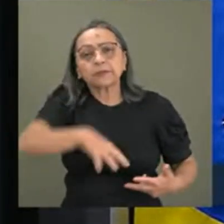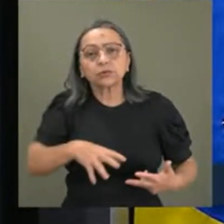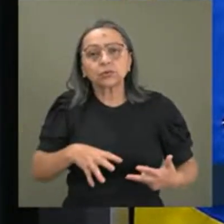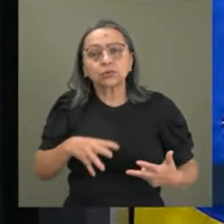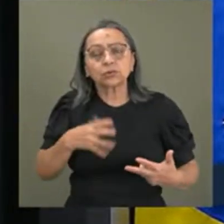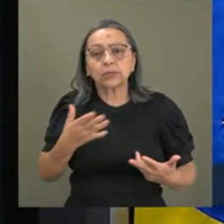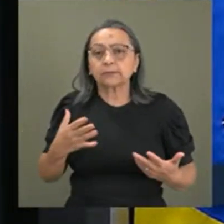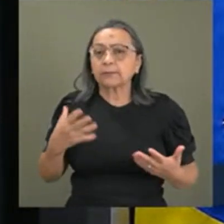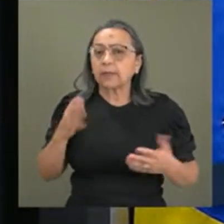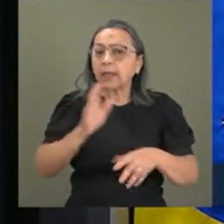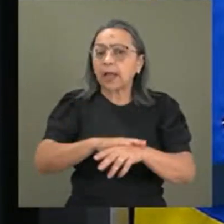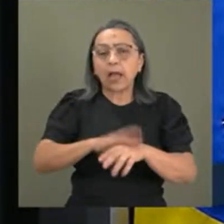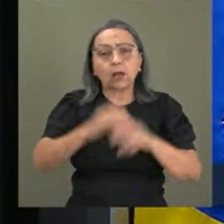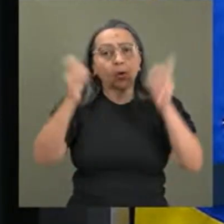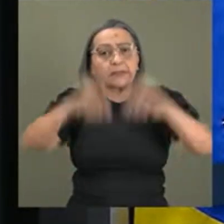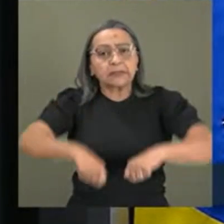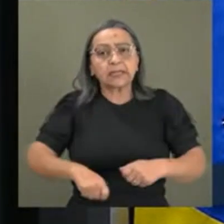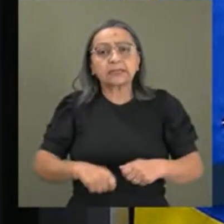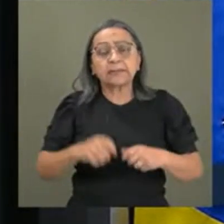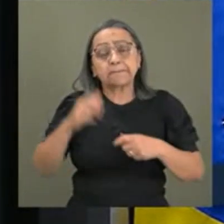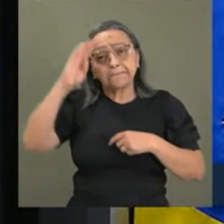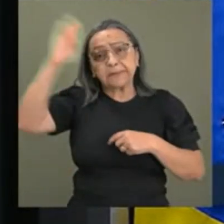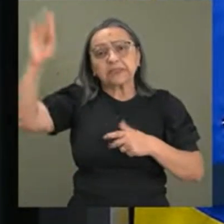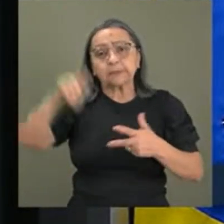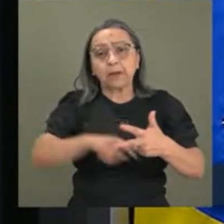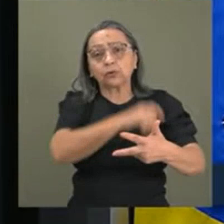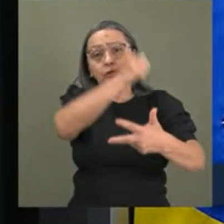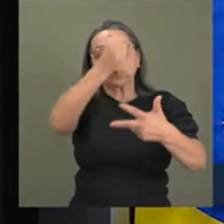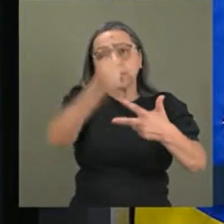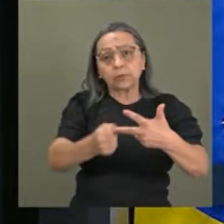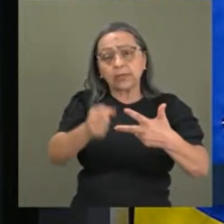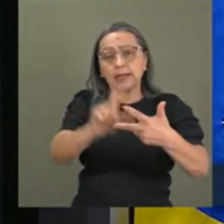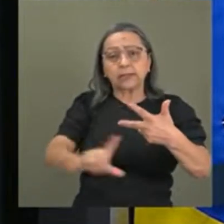ostensivamente a competência exclusiva do Poder